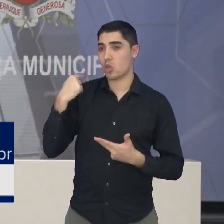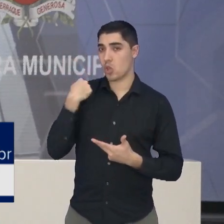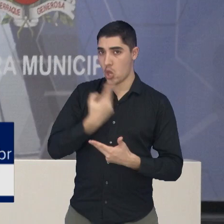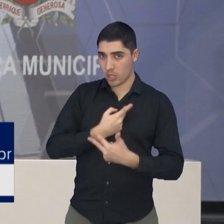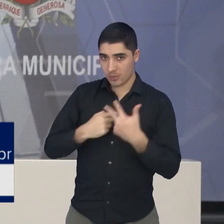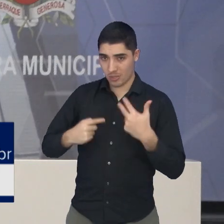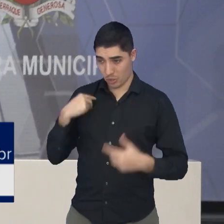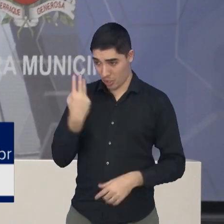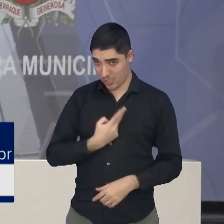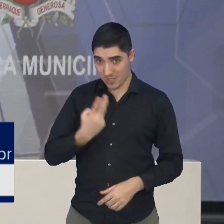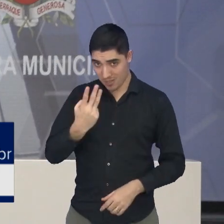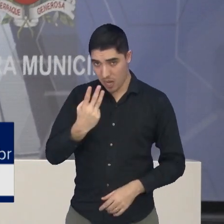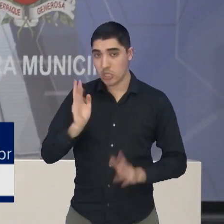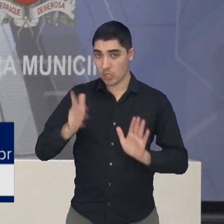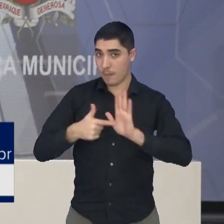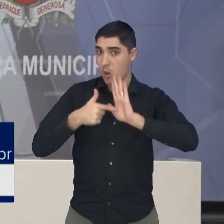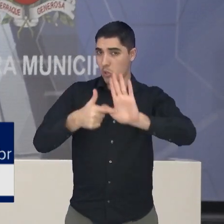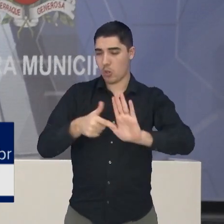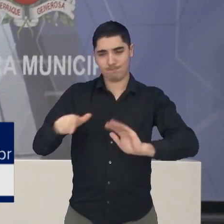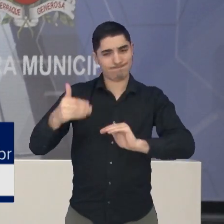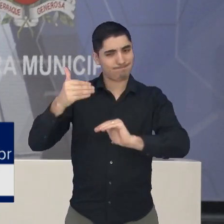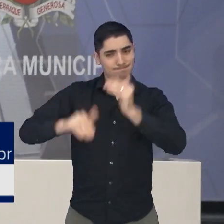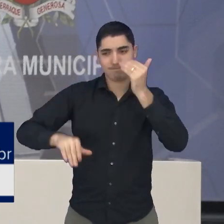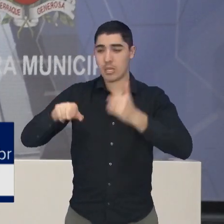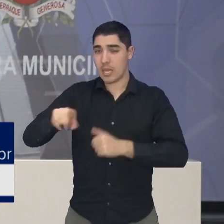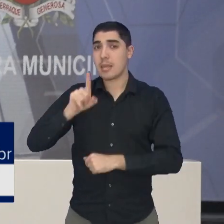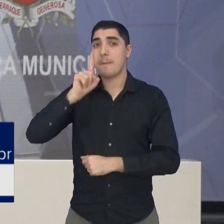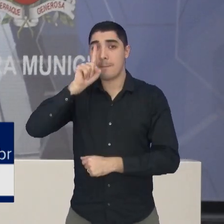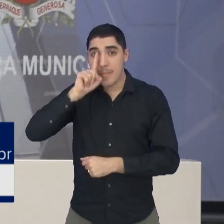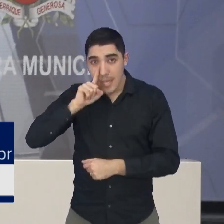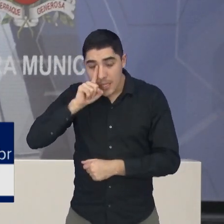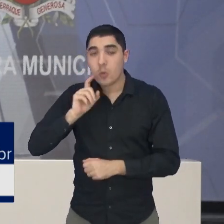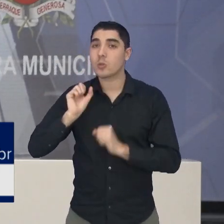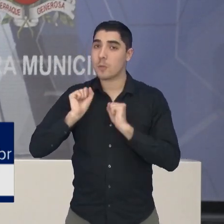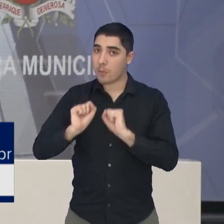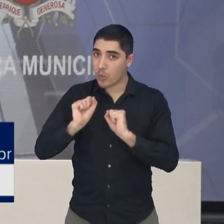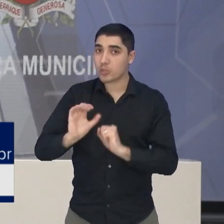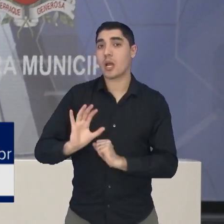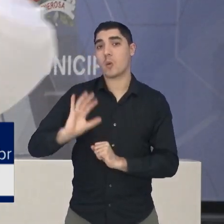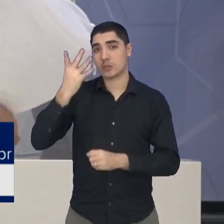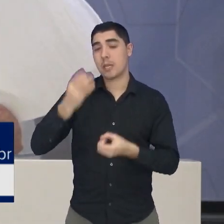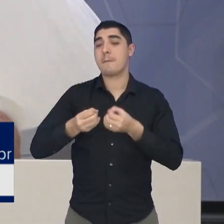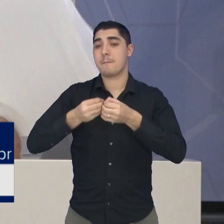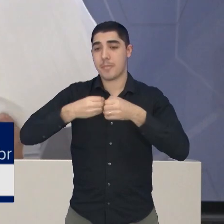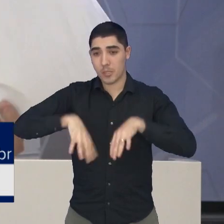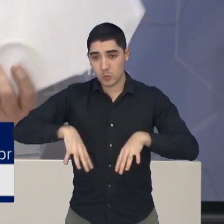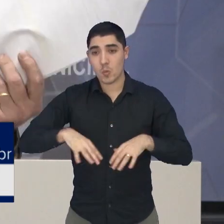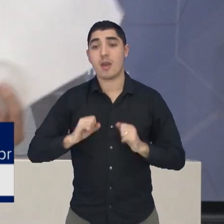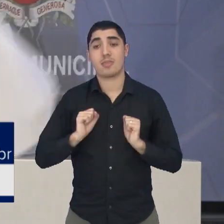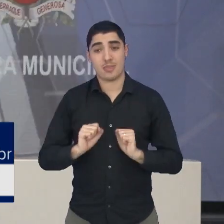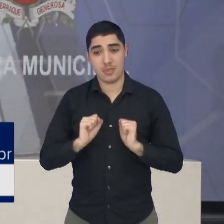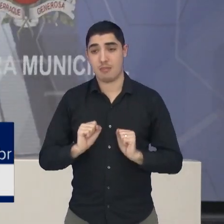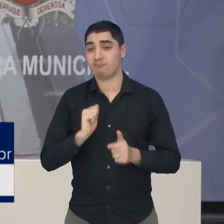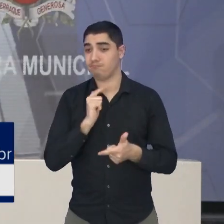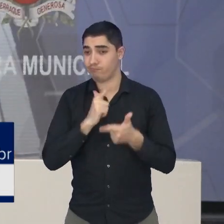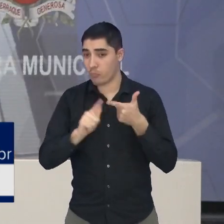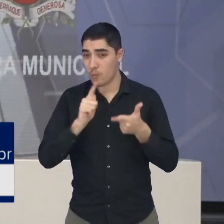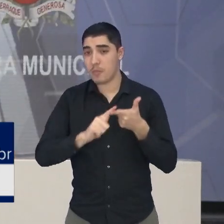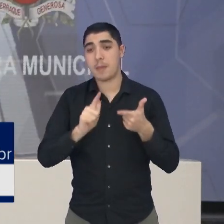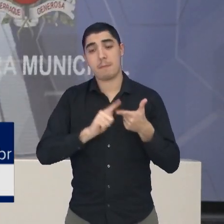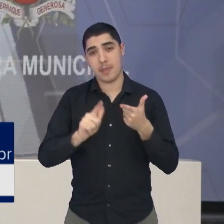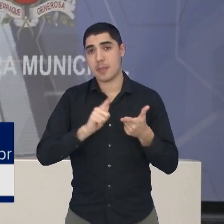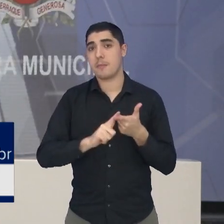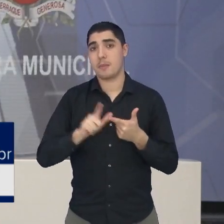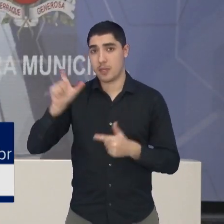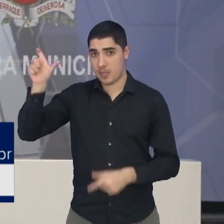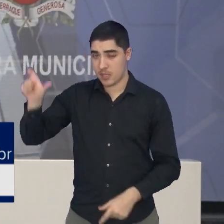risco de se votar uma coisa inconstitucional, o risco jurídico. Isso pode gerar problemas para o atual